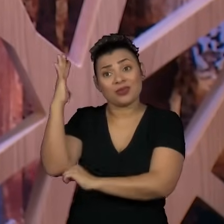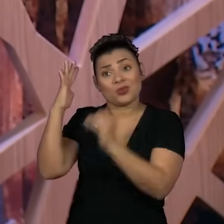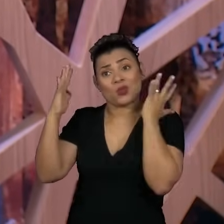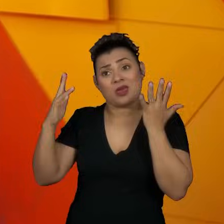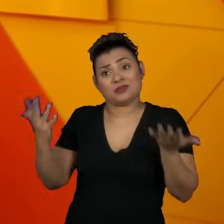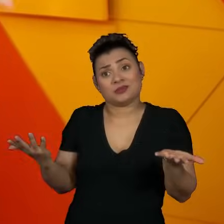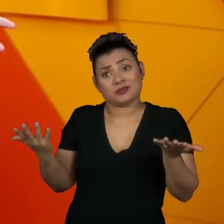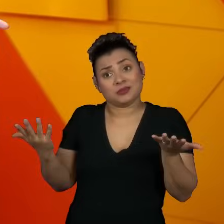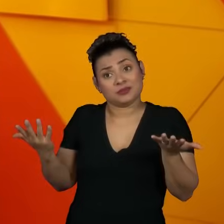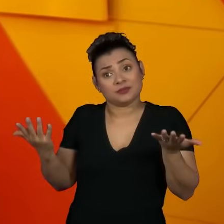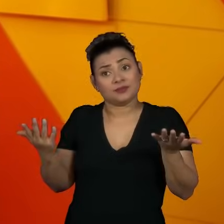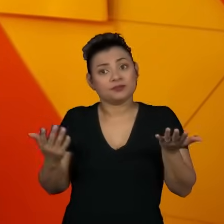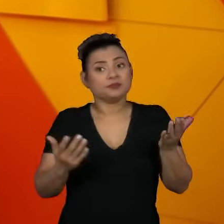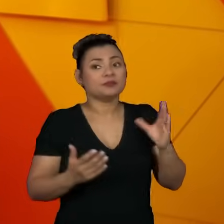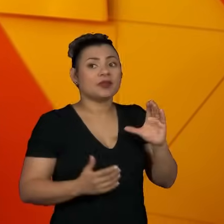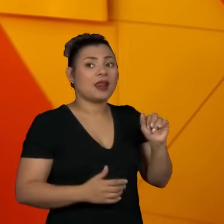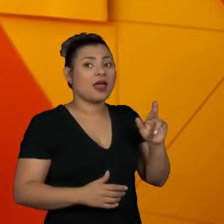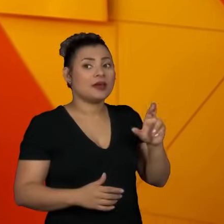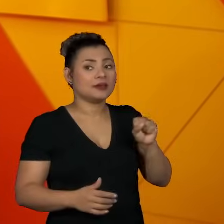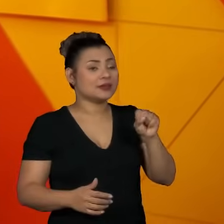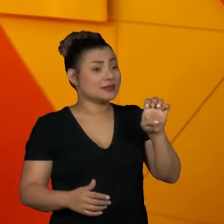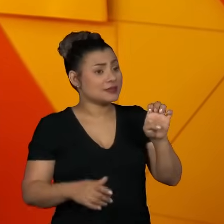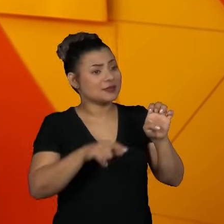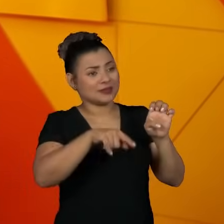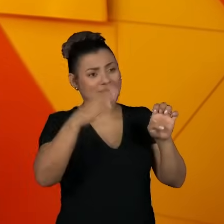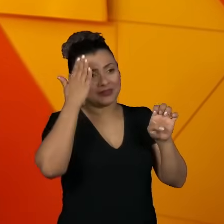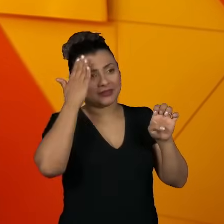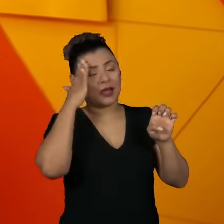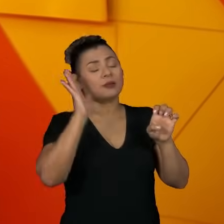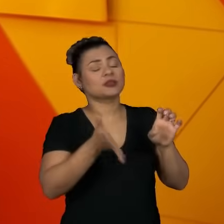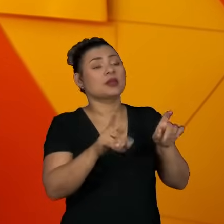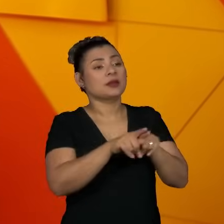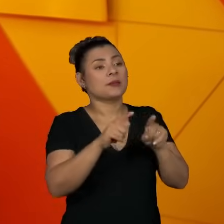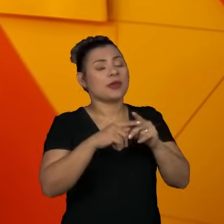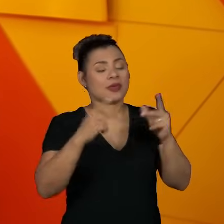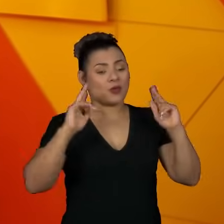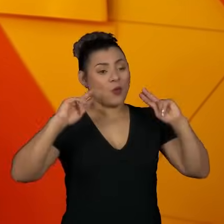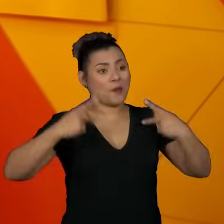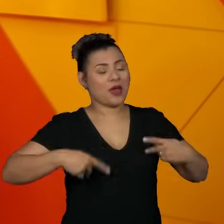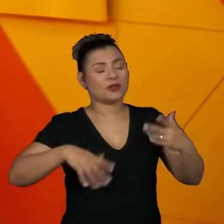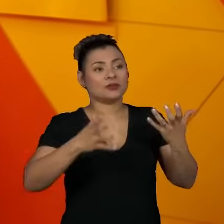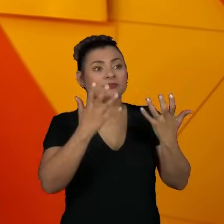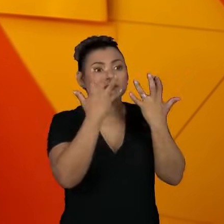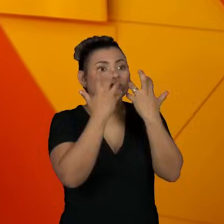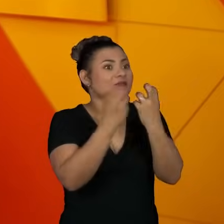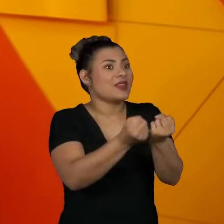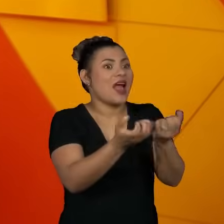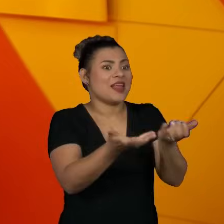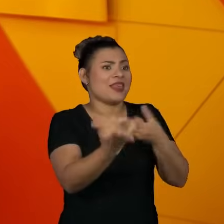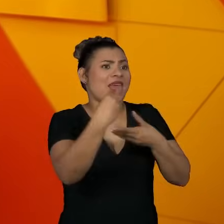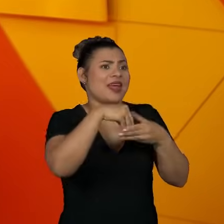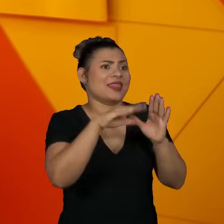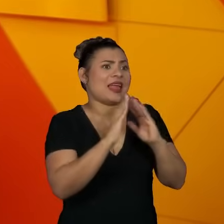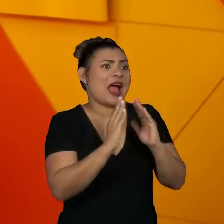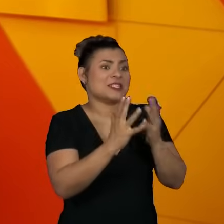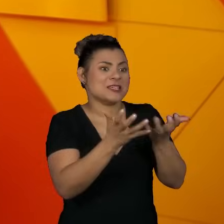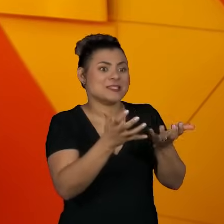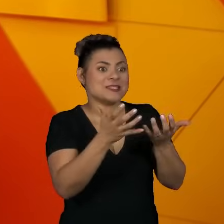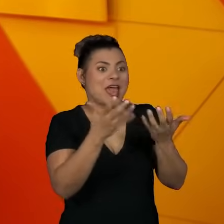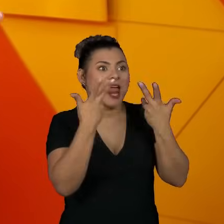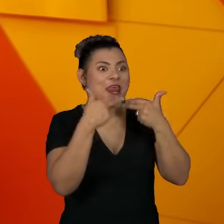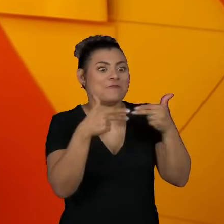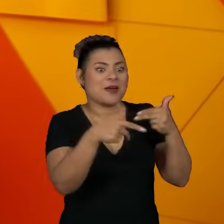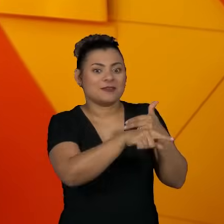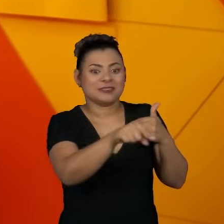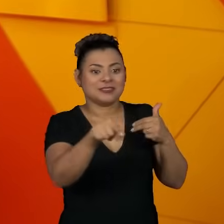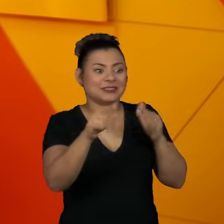natureza. Clarice, a gente sabe o fascínio do ser humano de muitas vezes ter um animal desse dentro de casa, e o